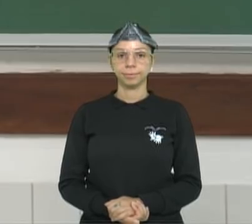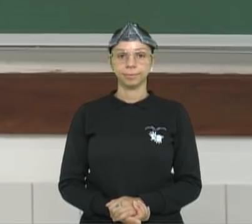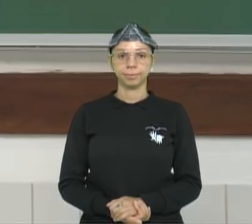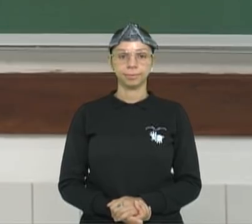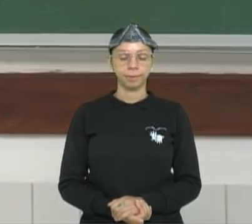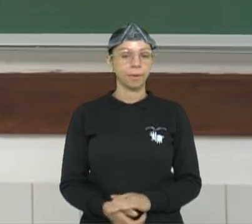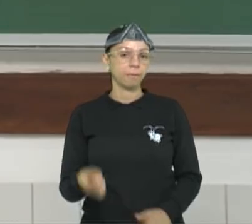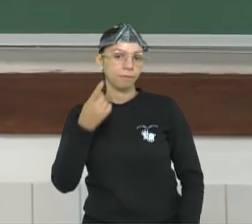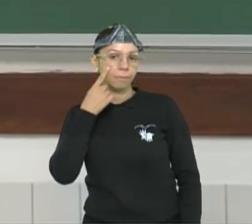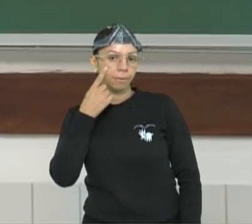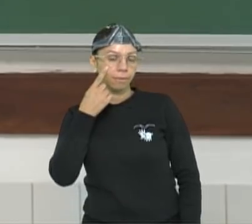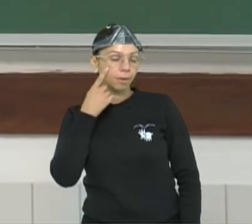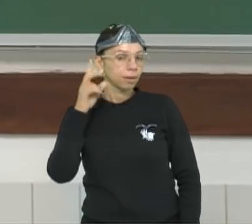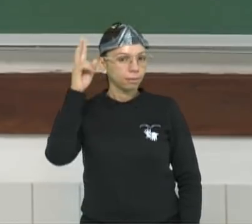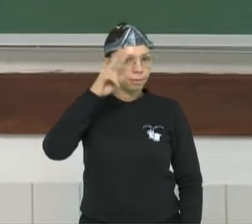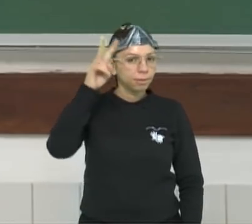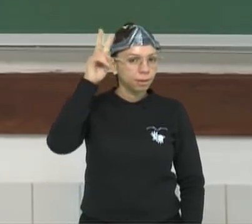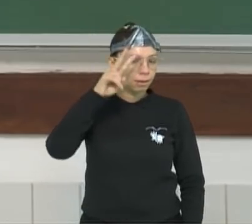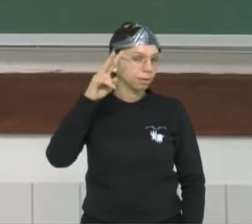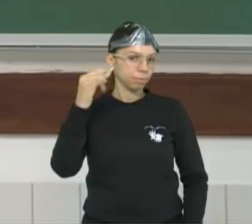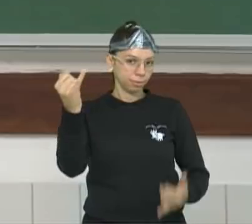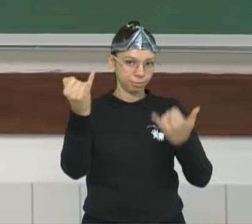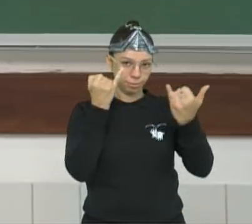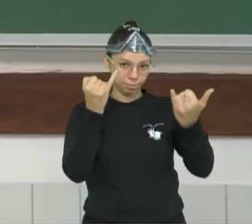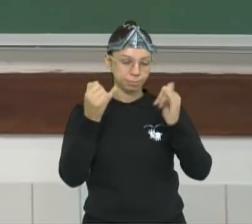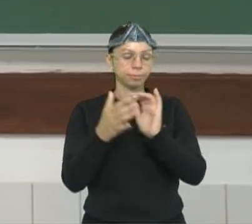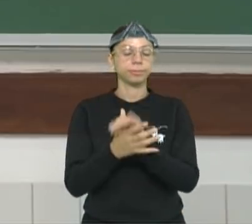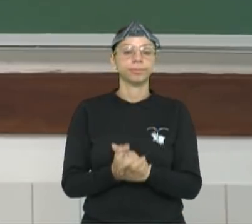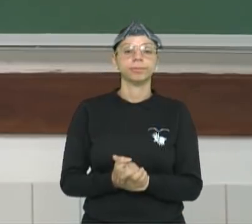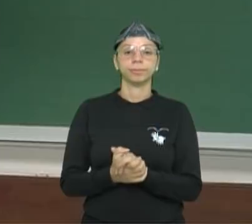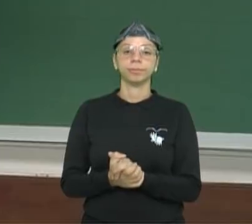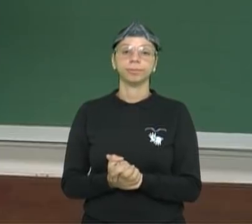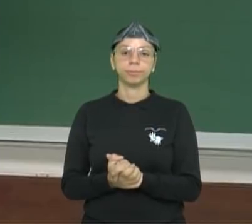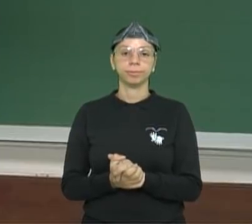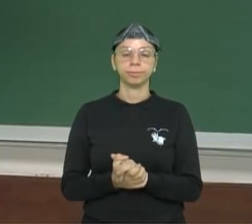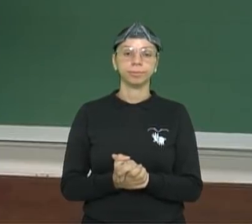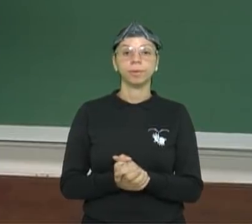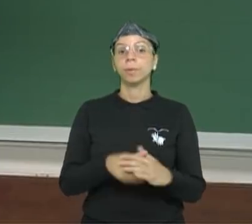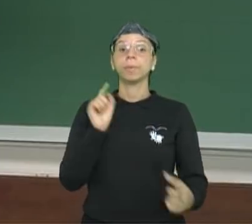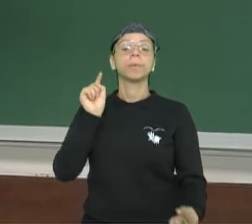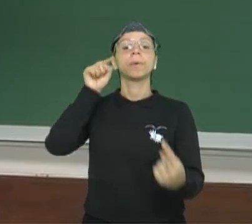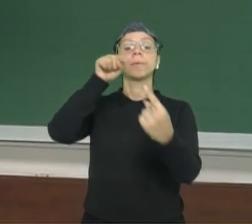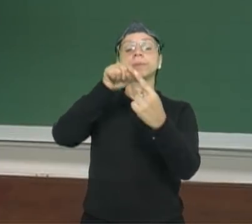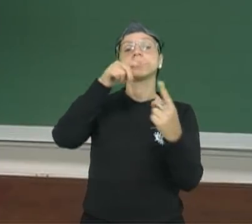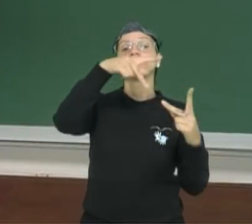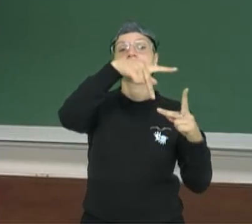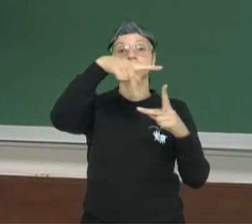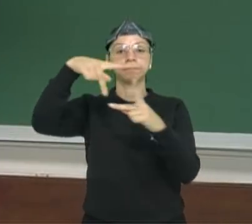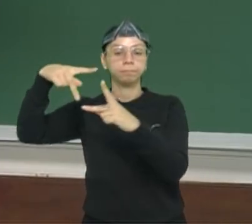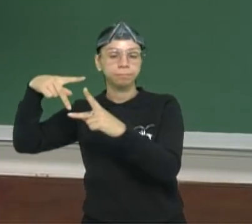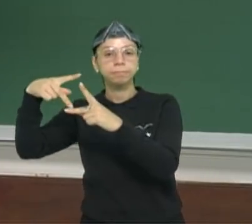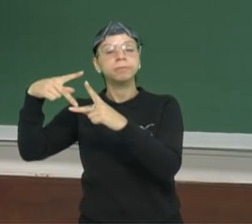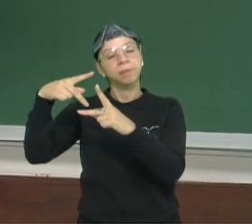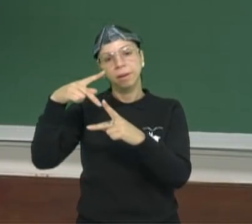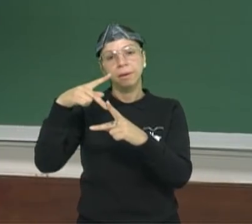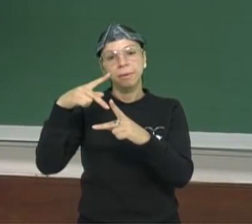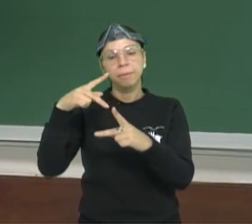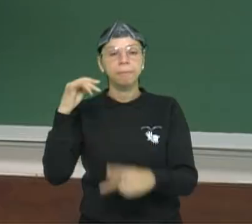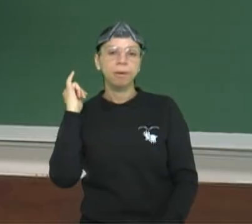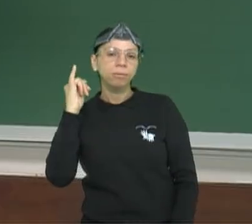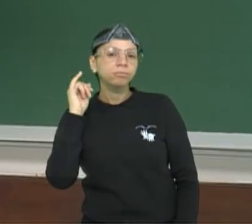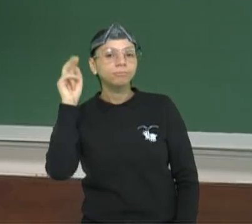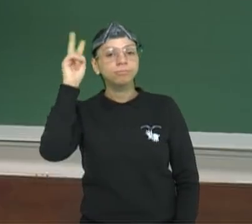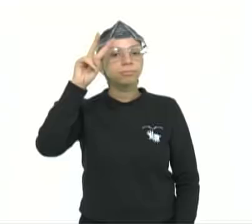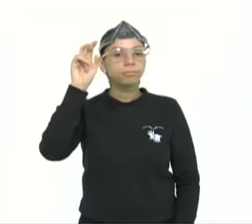Vamos conferir então se você lembra dessas informações? Então vamos lá. A finalidade de uma comic strip é contar uma história através